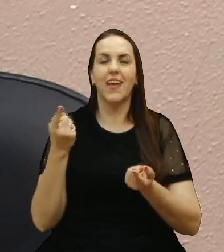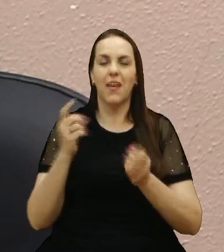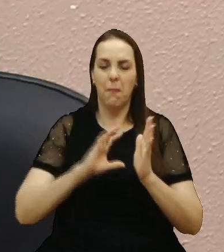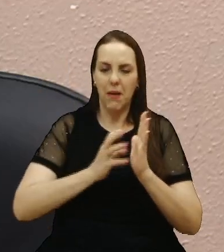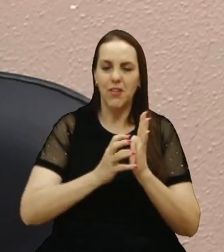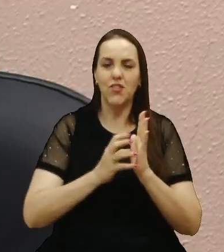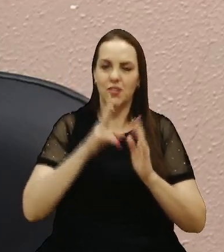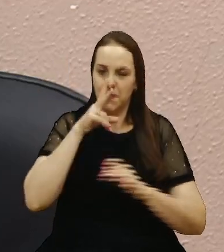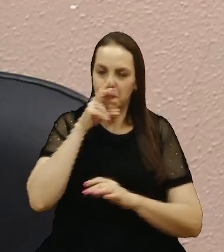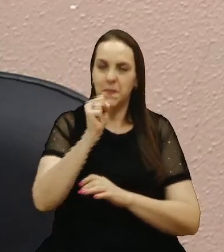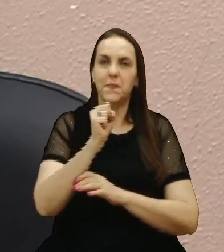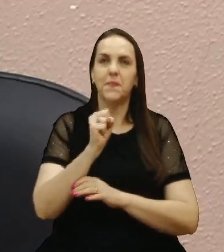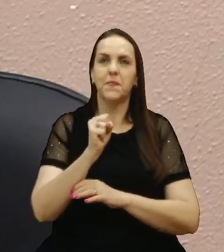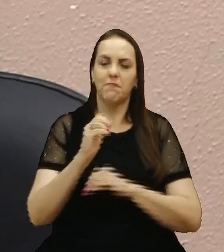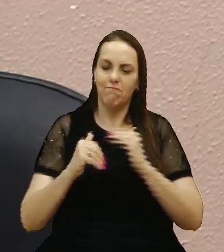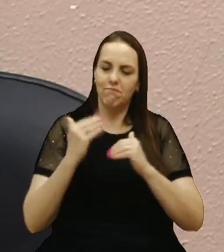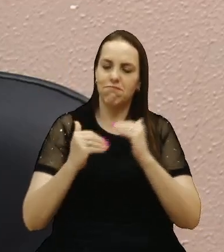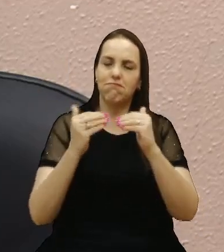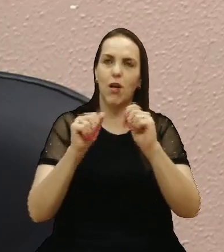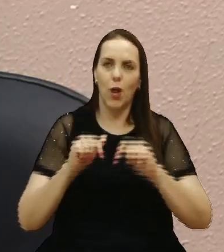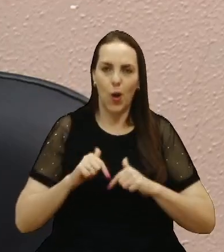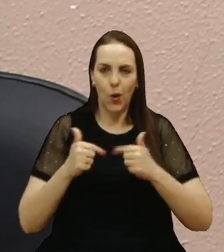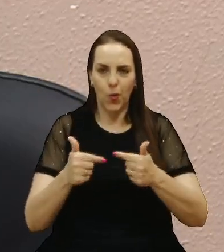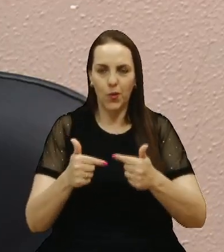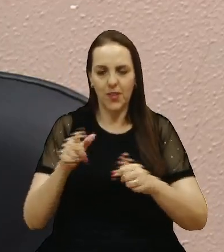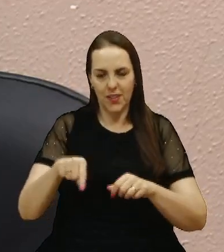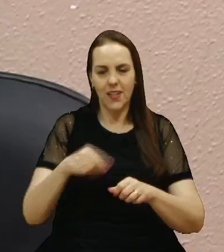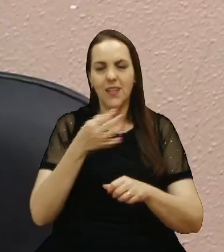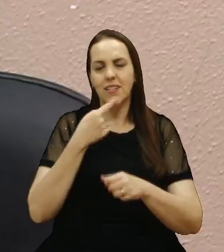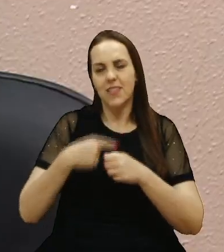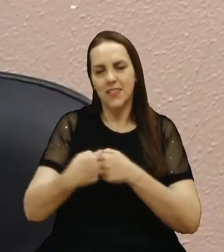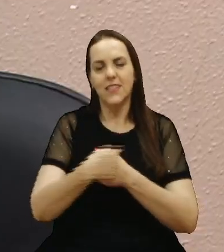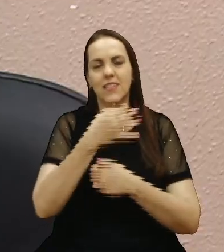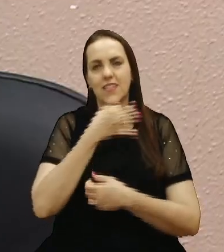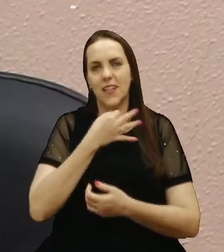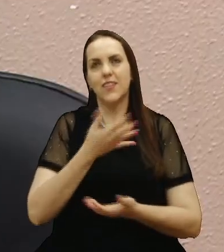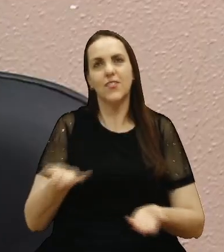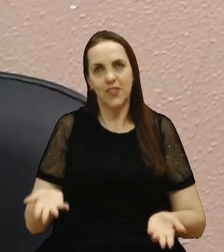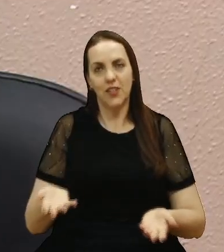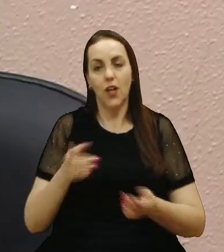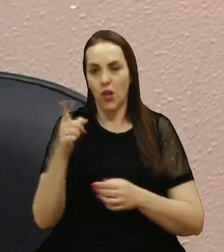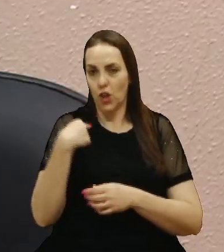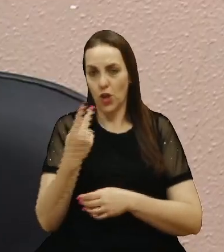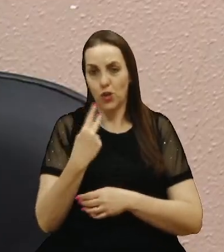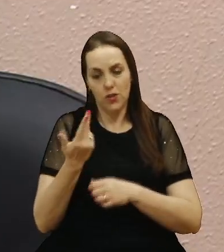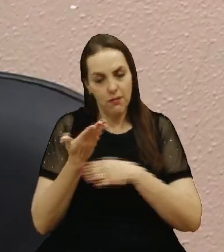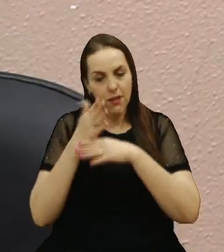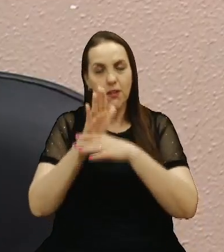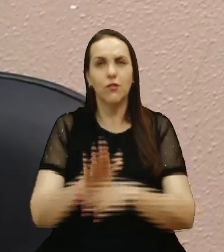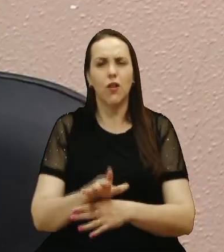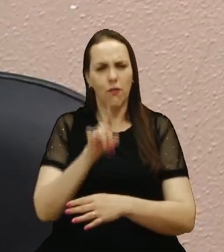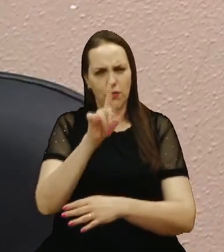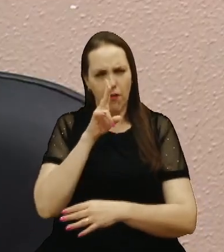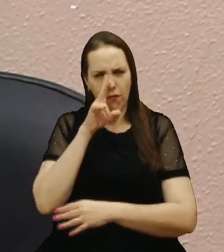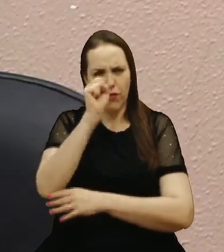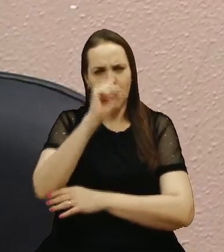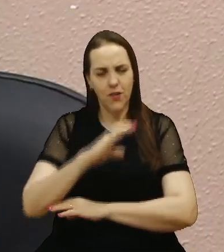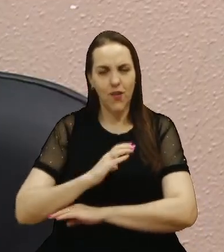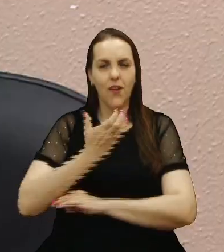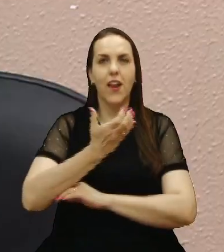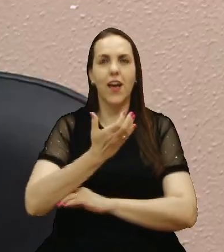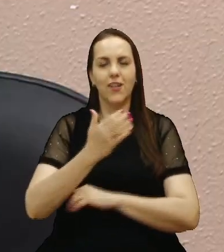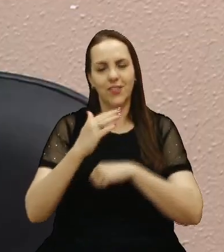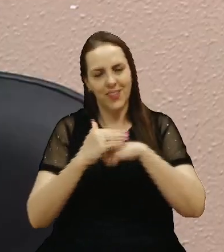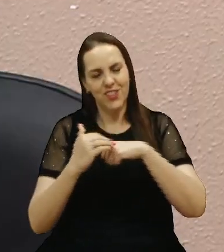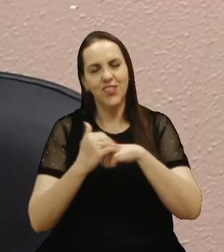possa se fortalecer para muitas lutas que virão na nossa cidade, que a gente possa seguir contribuindo, que o senhor siga com essa força, coragem e